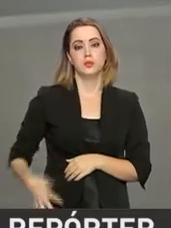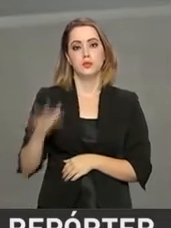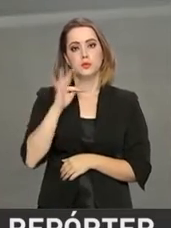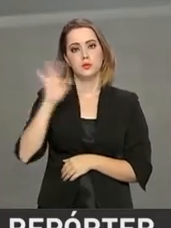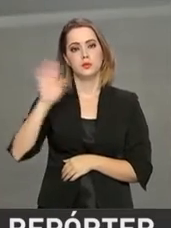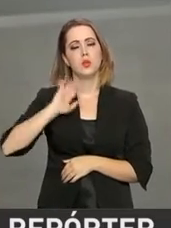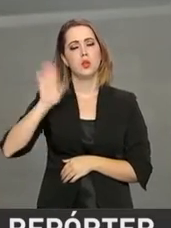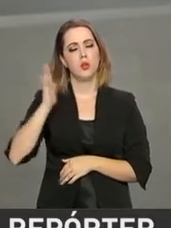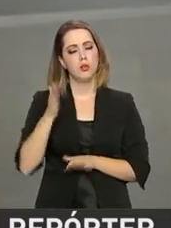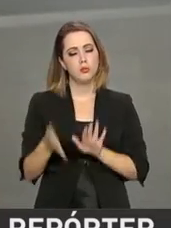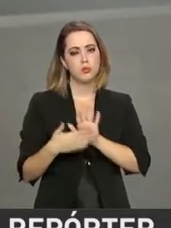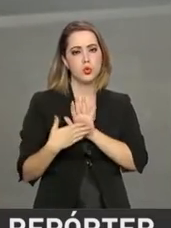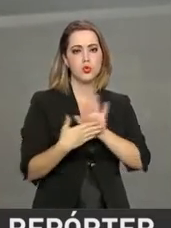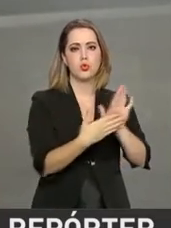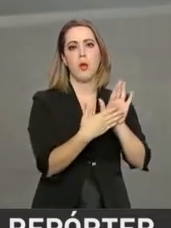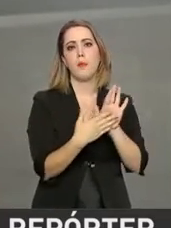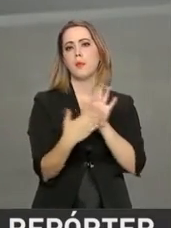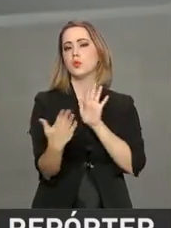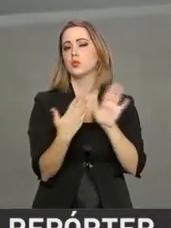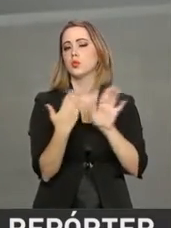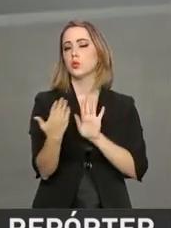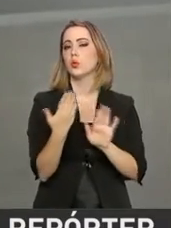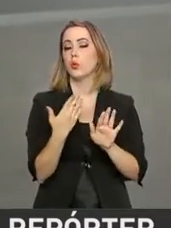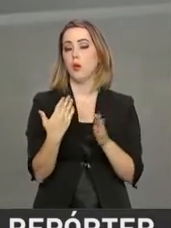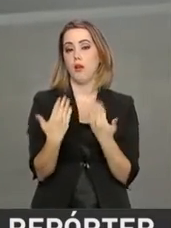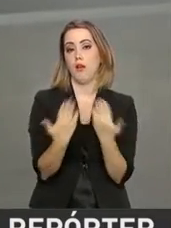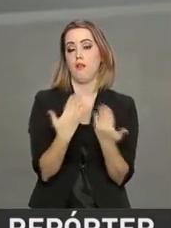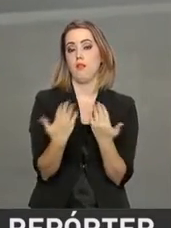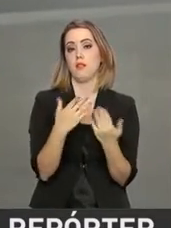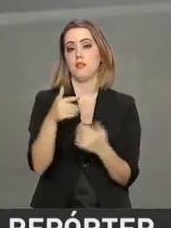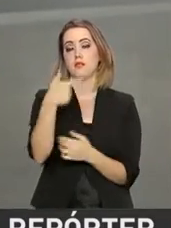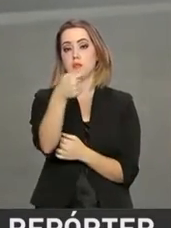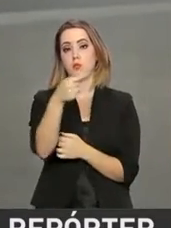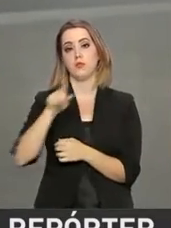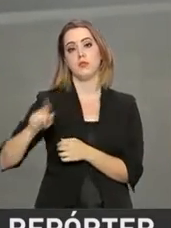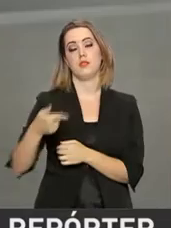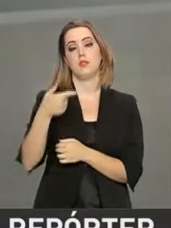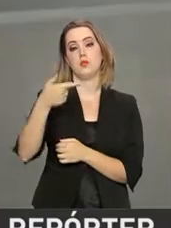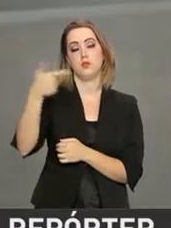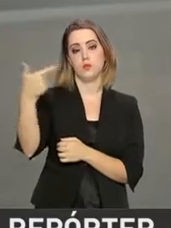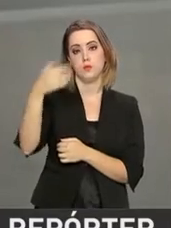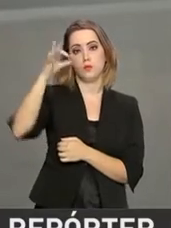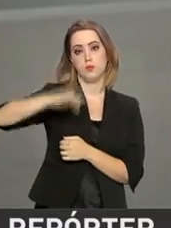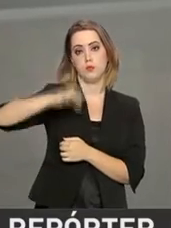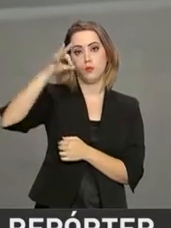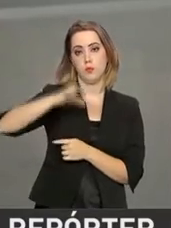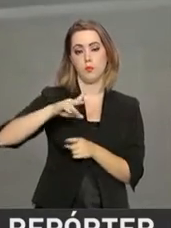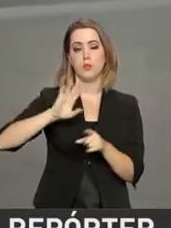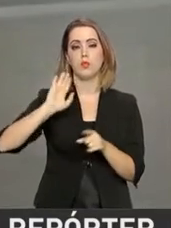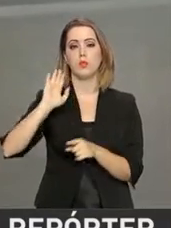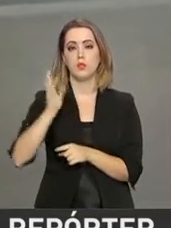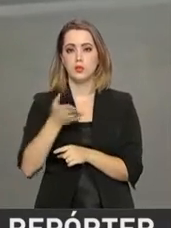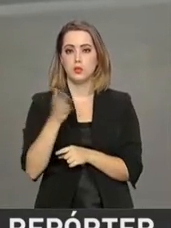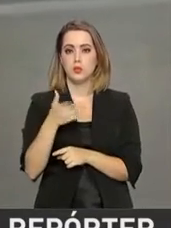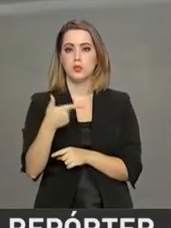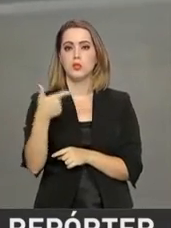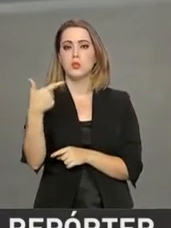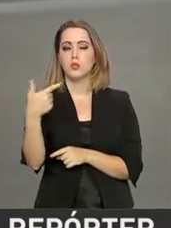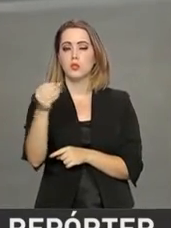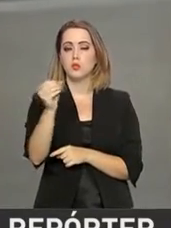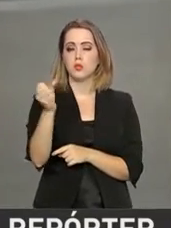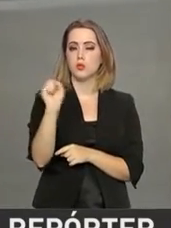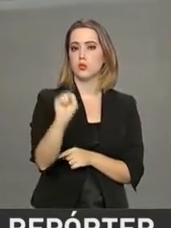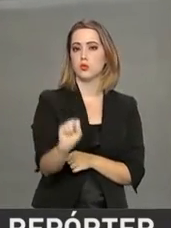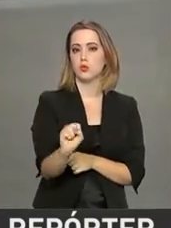de 2017, também enviado ao Congresso Nacional, de 7,2%. Já em 2018,